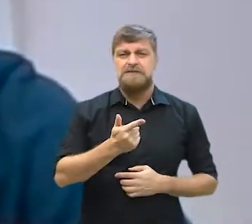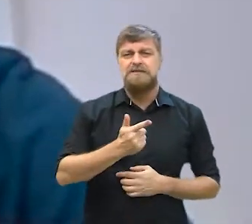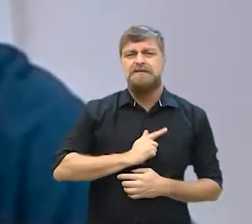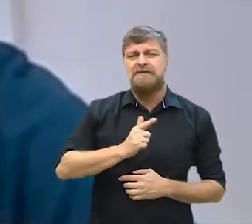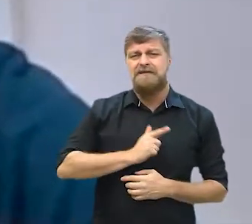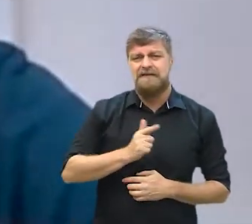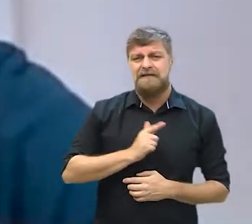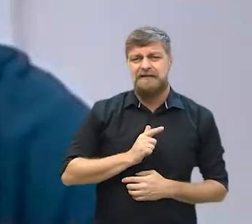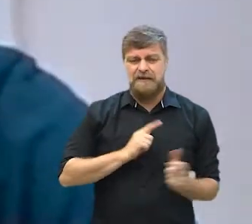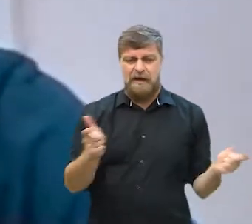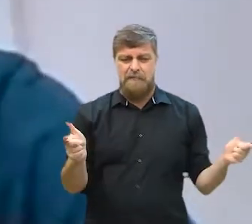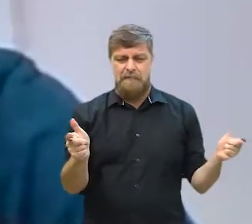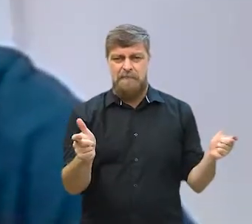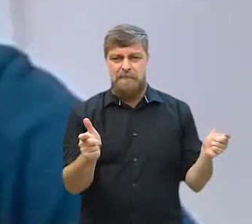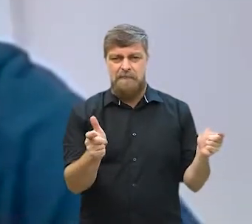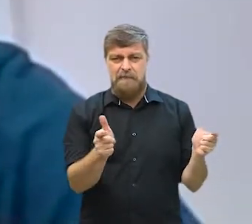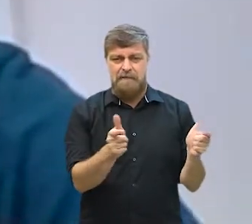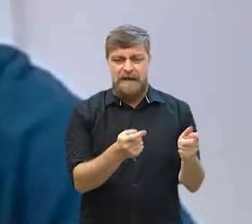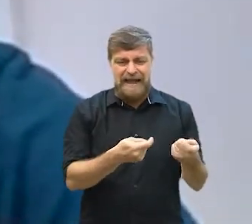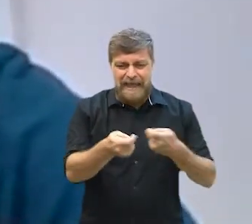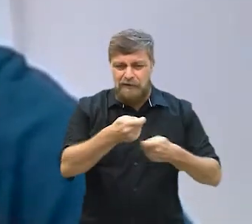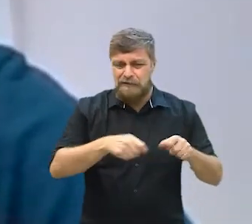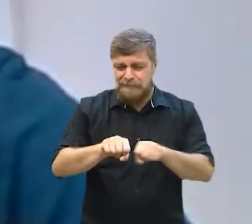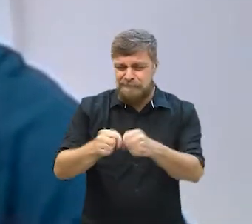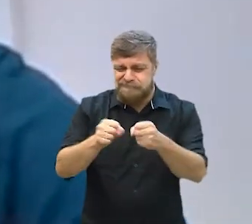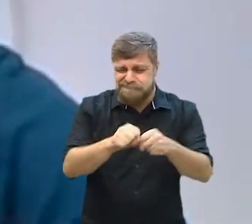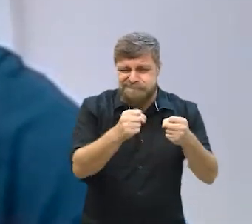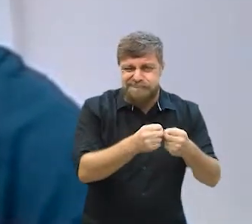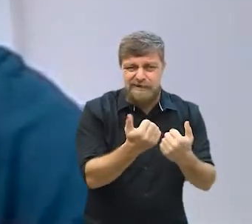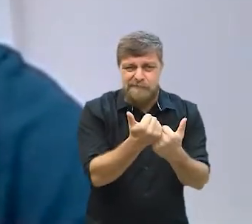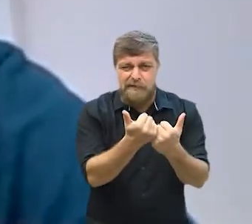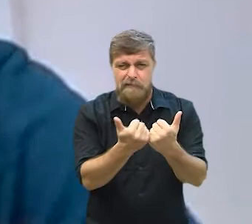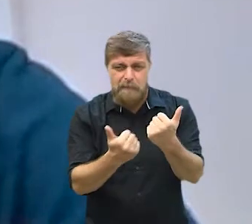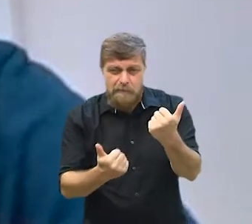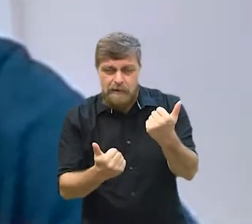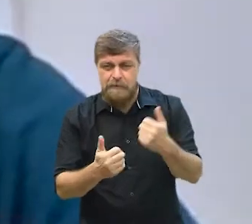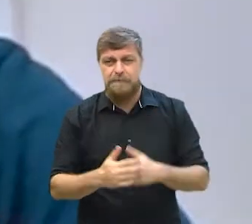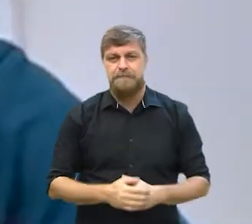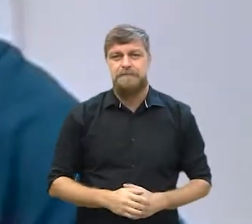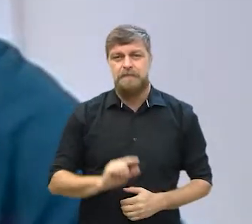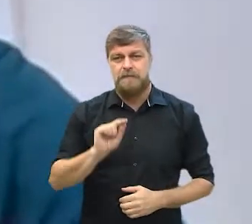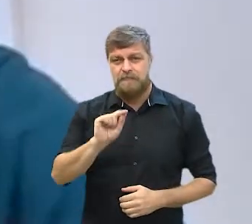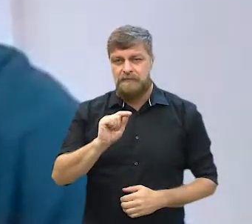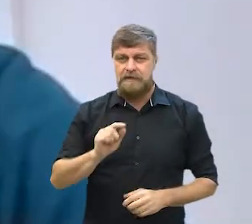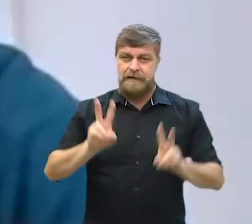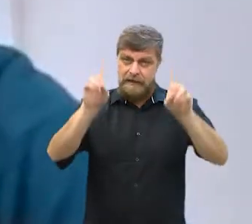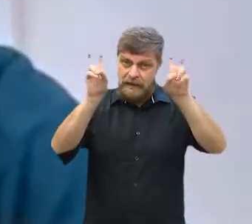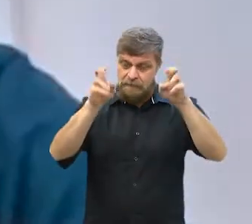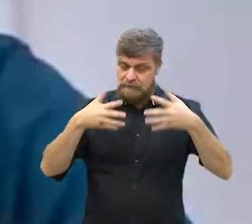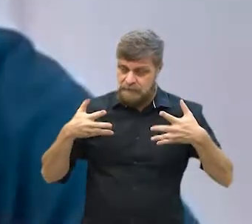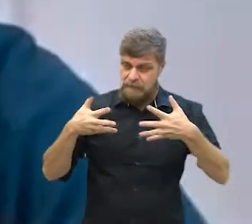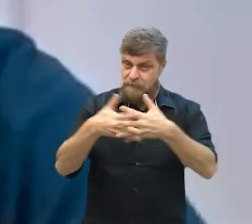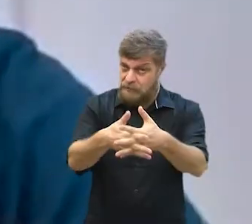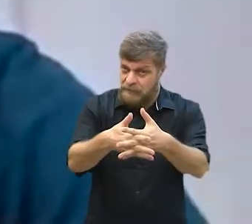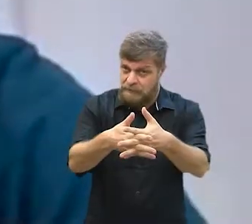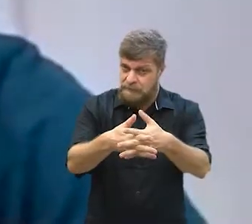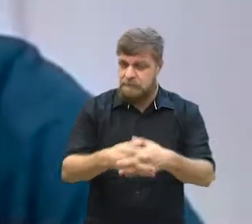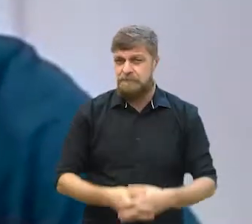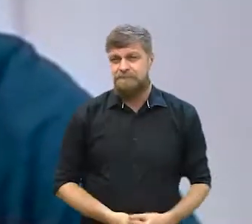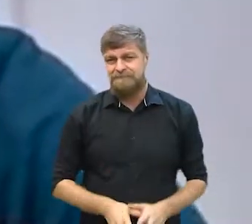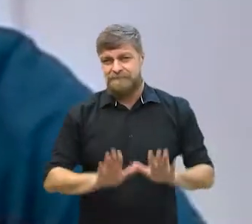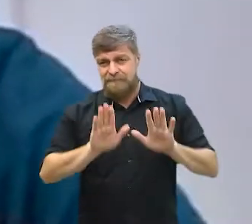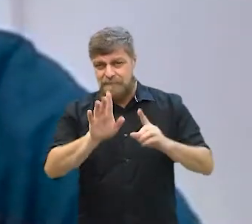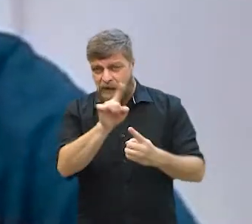gente tem uma diminuição na atividade econômica, né, é claro que assim, isso é um tema polêmico, mas